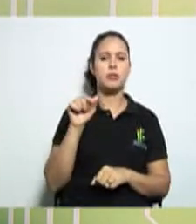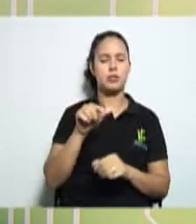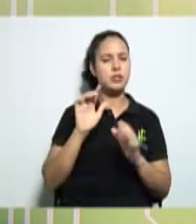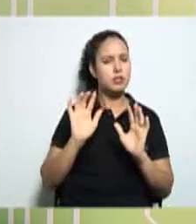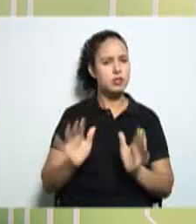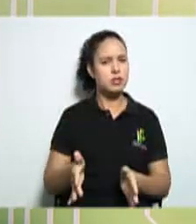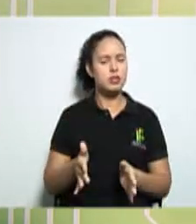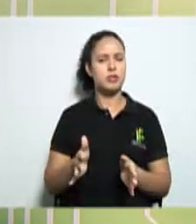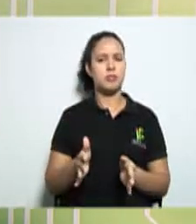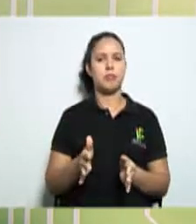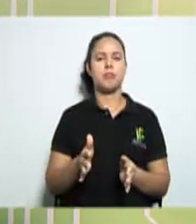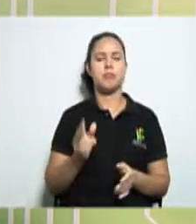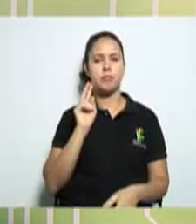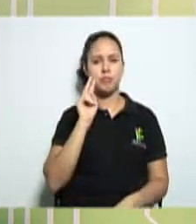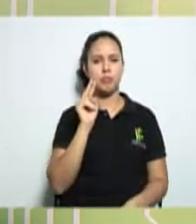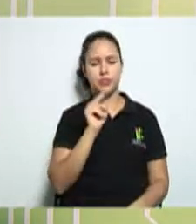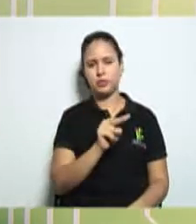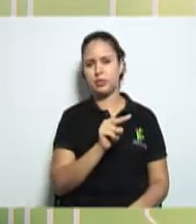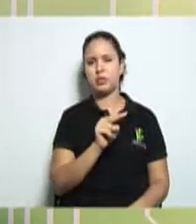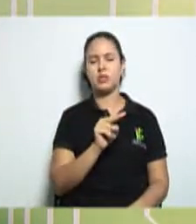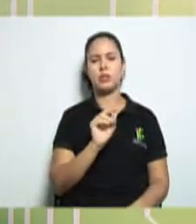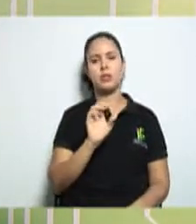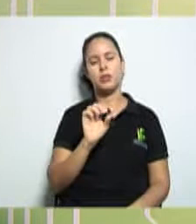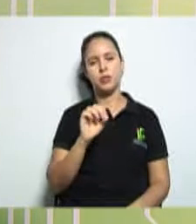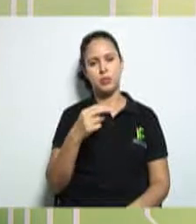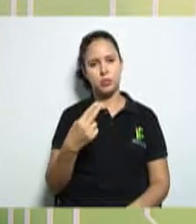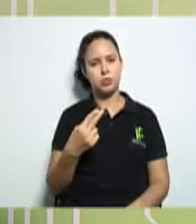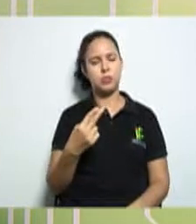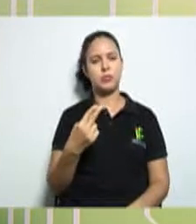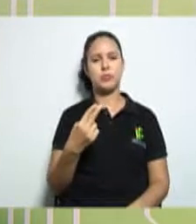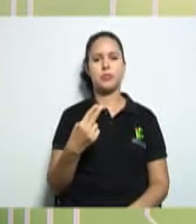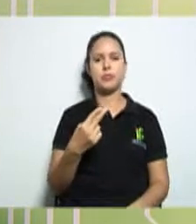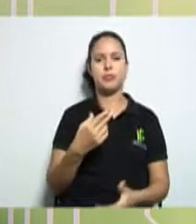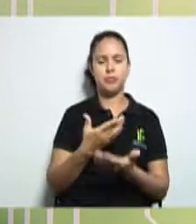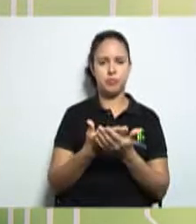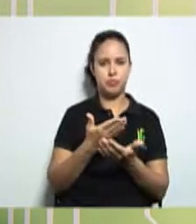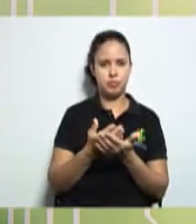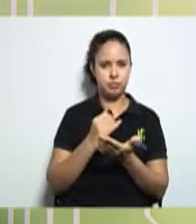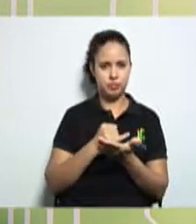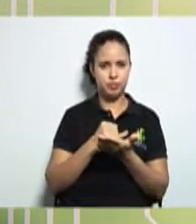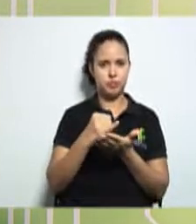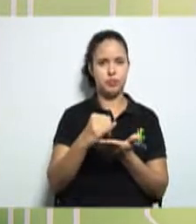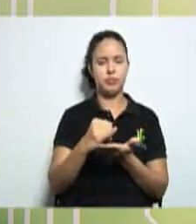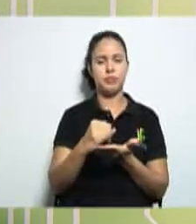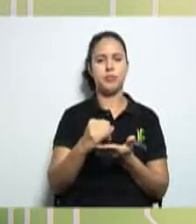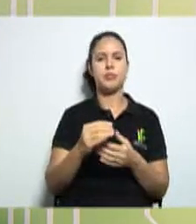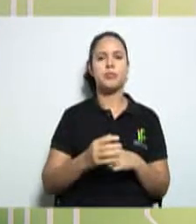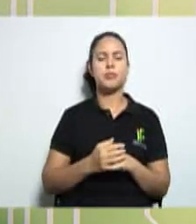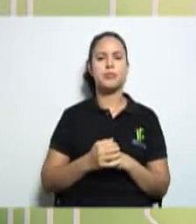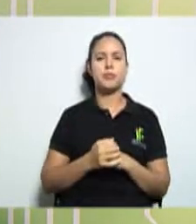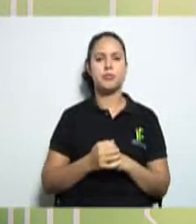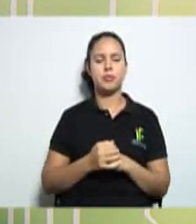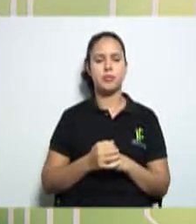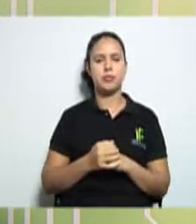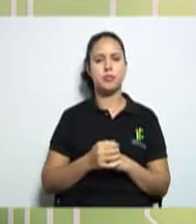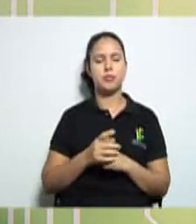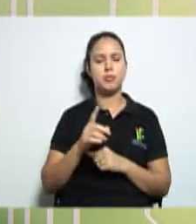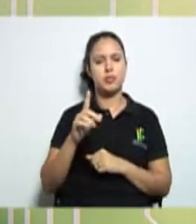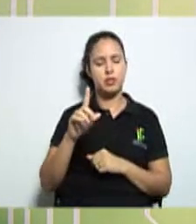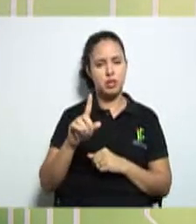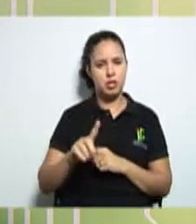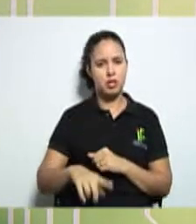falar, talvez na aula inicial, sobre a questão do projeto